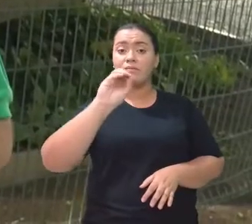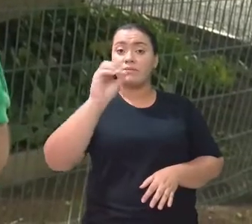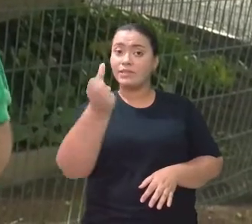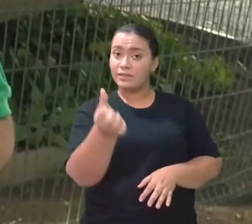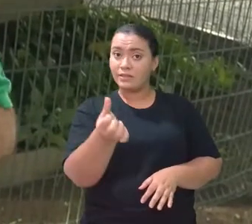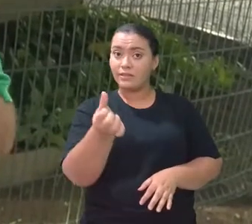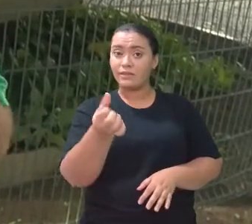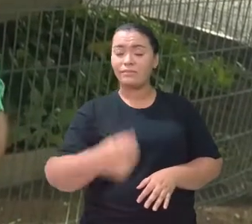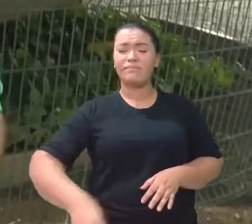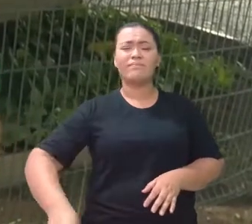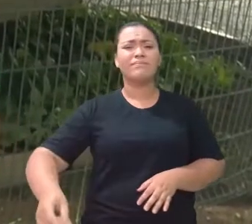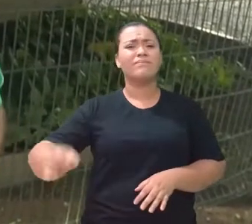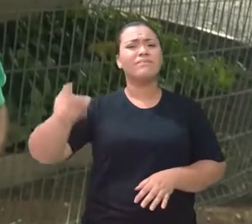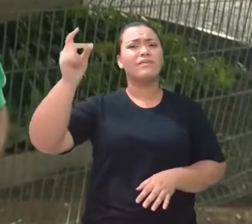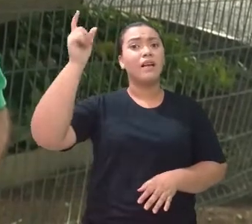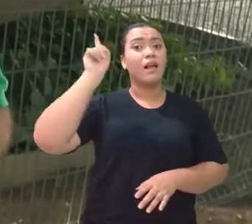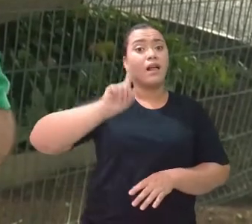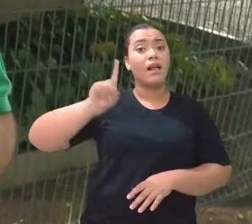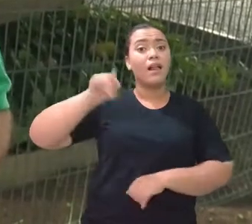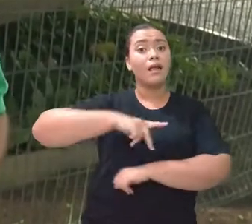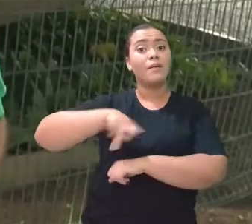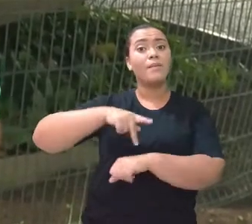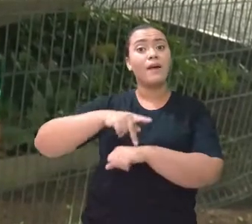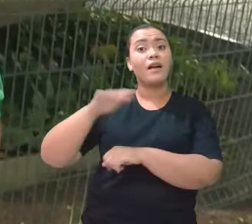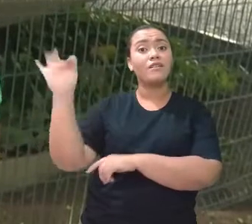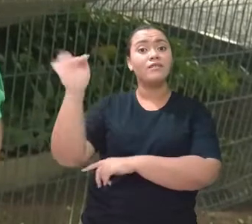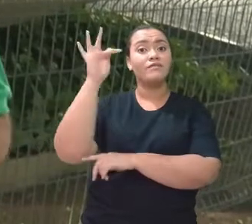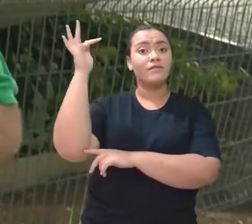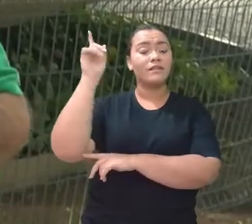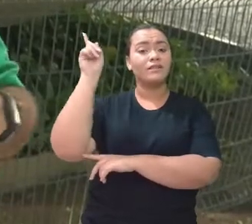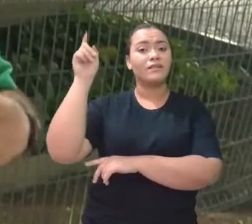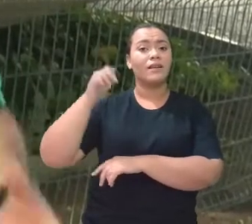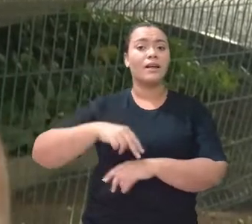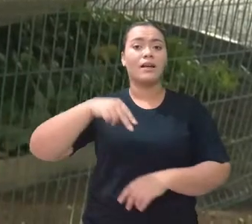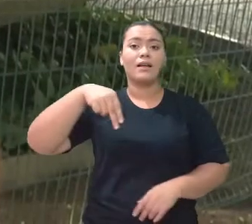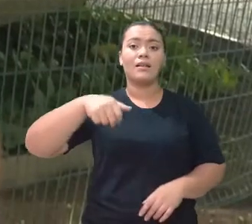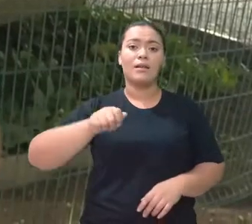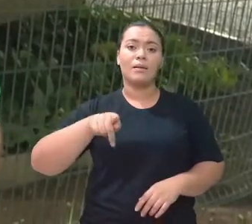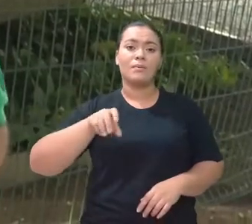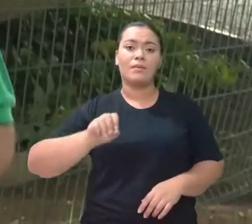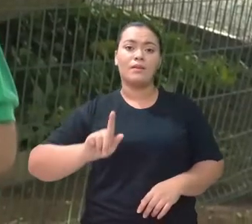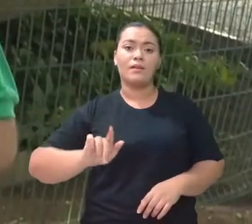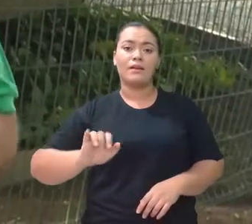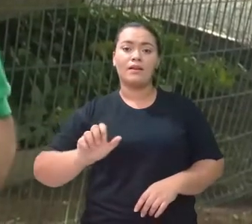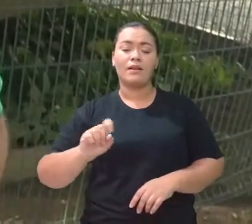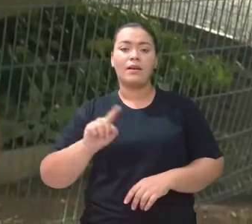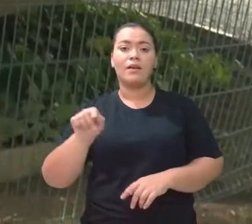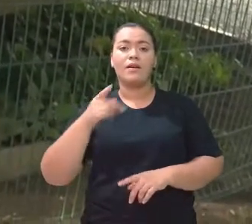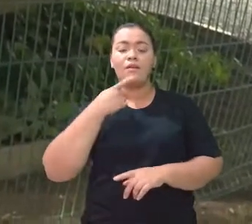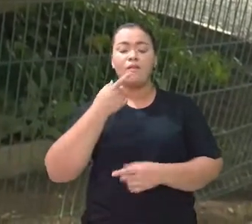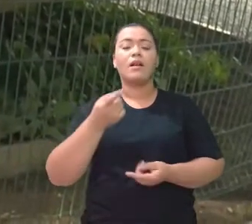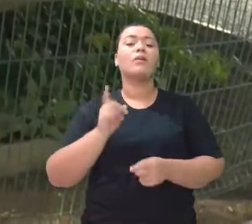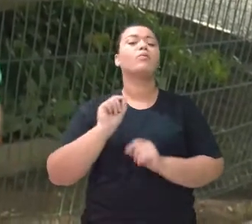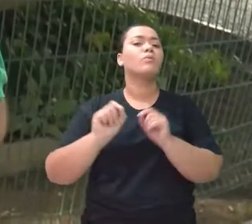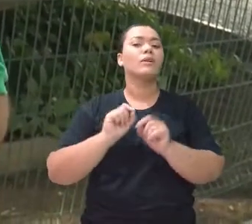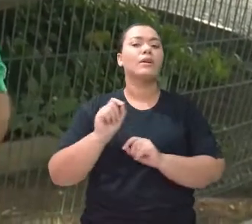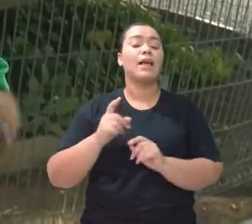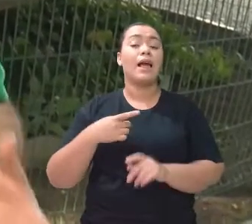1806, lá na França, Napoleão Bonaparte ele decreta, né, o bloqueio